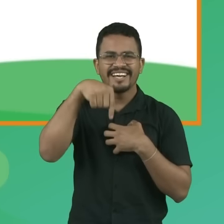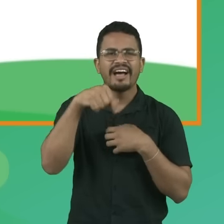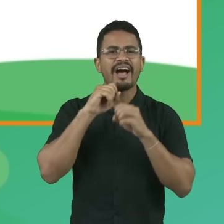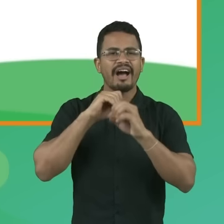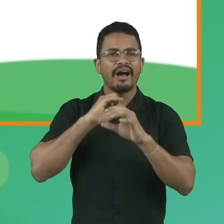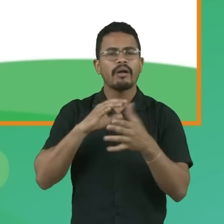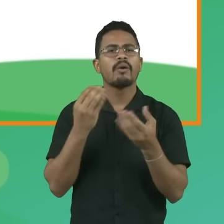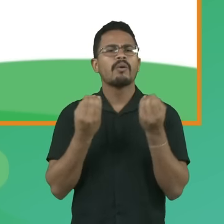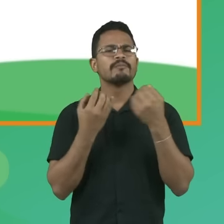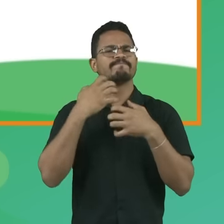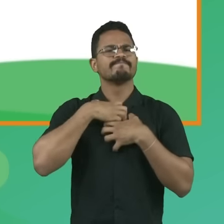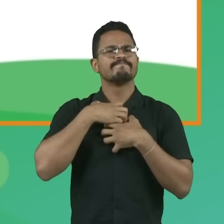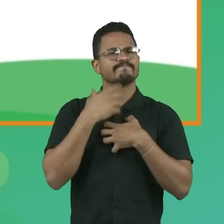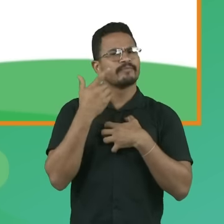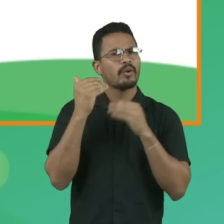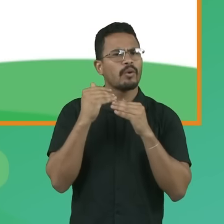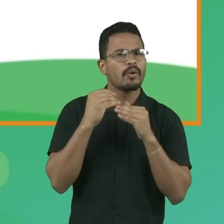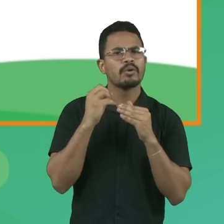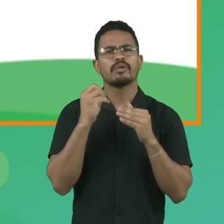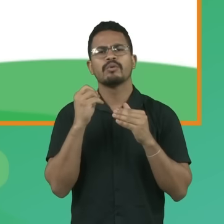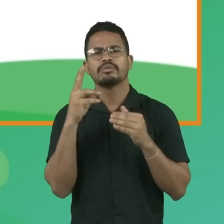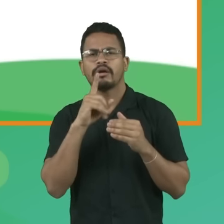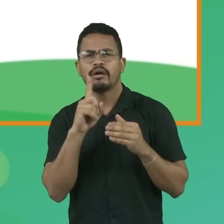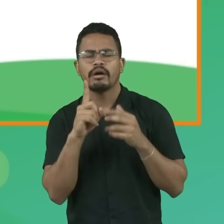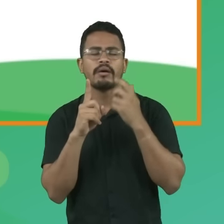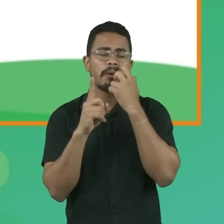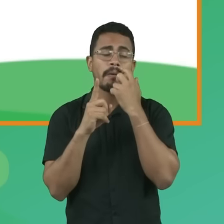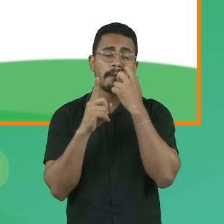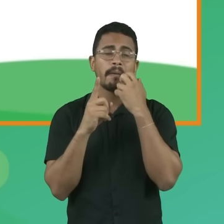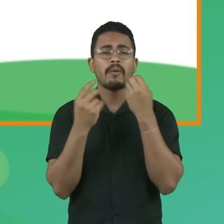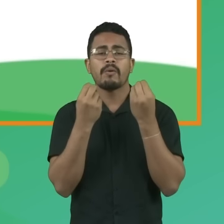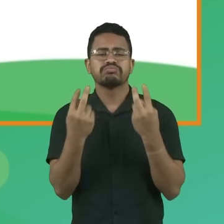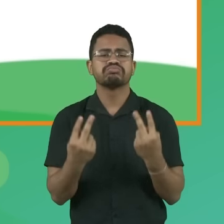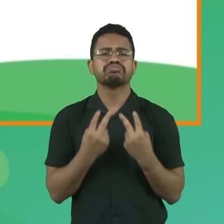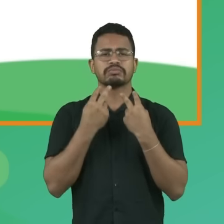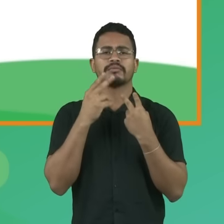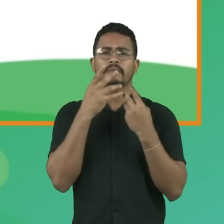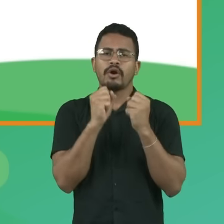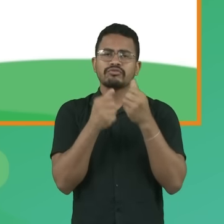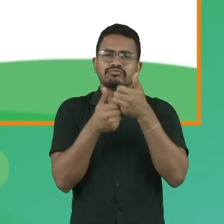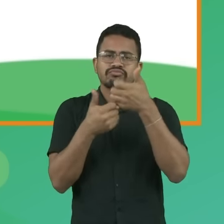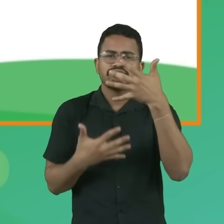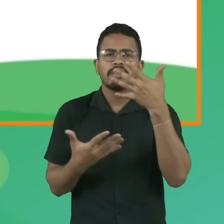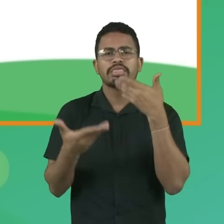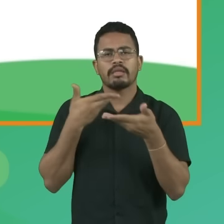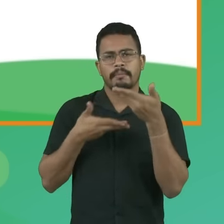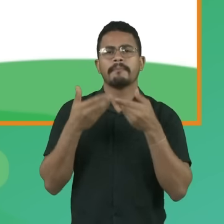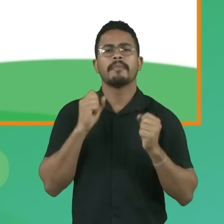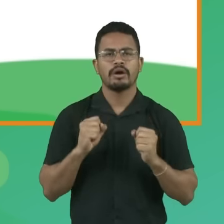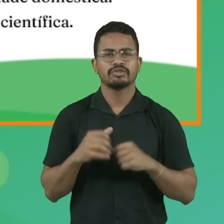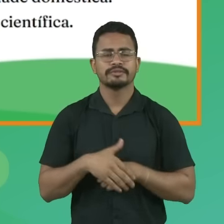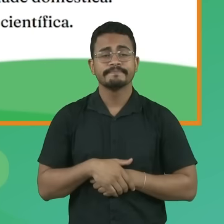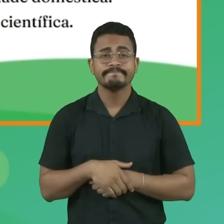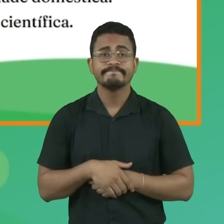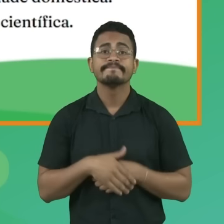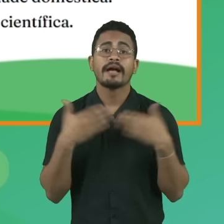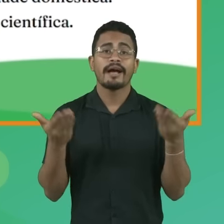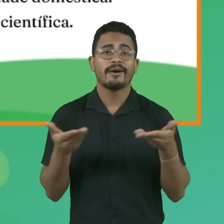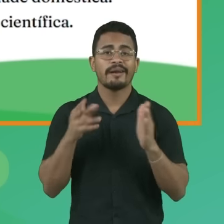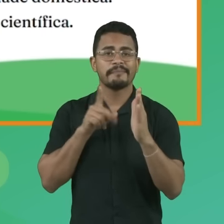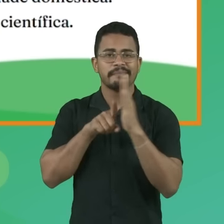se sentem a esse respeito, se vocês concordam, se vocês enxergam isso também, vão interagindo com a gente aqui também, tá? E agora vamos para as questões.